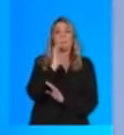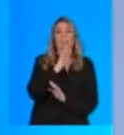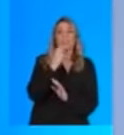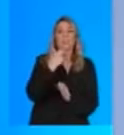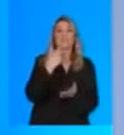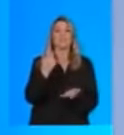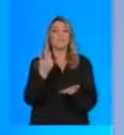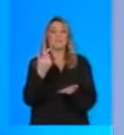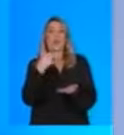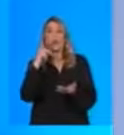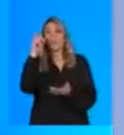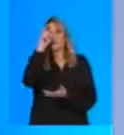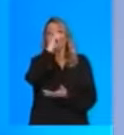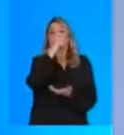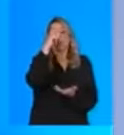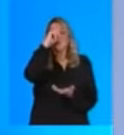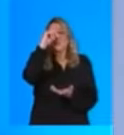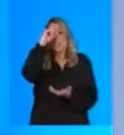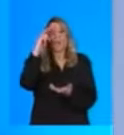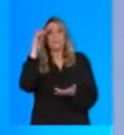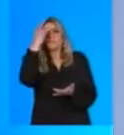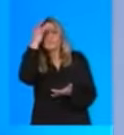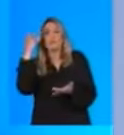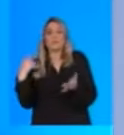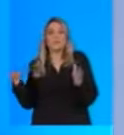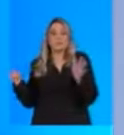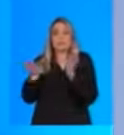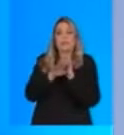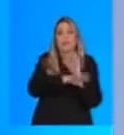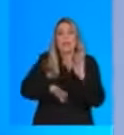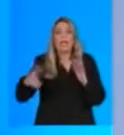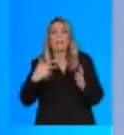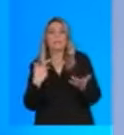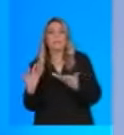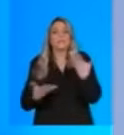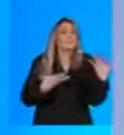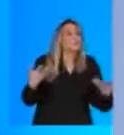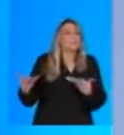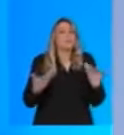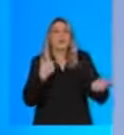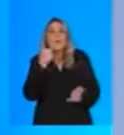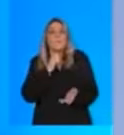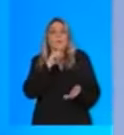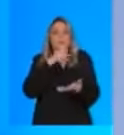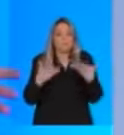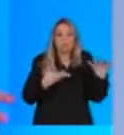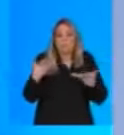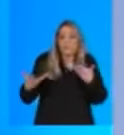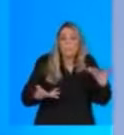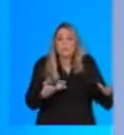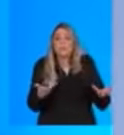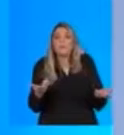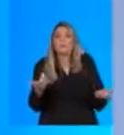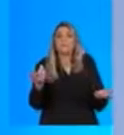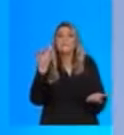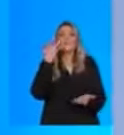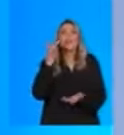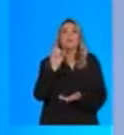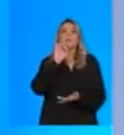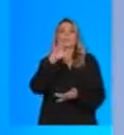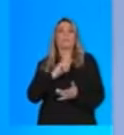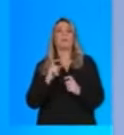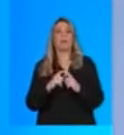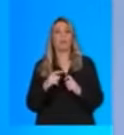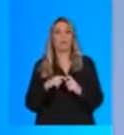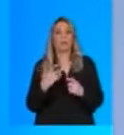Aquele momento que a pessoa chega mais vulnerável com um filho com uma filha com uma mãe precisando que ela seja atendida não sabe se vai ter médico para